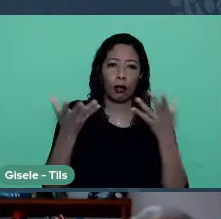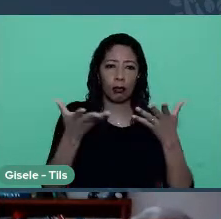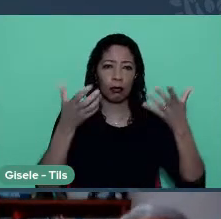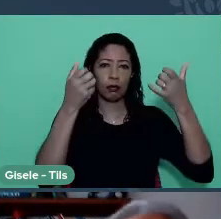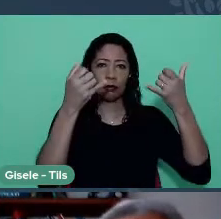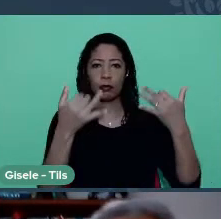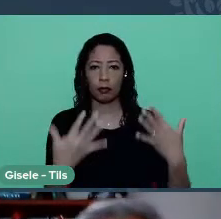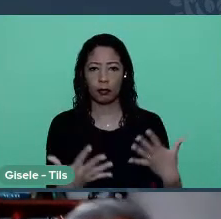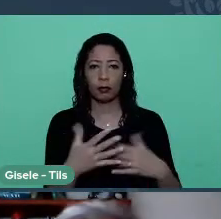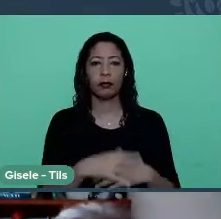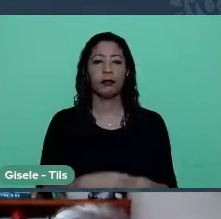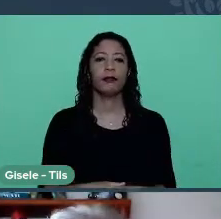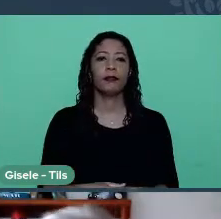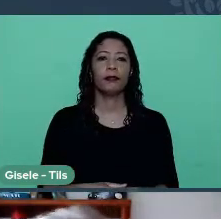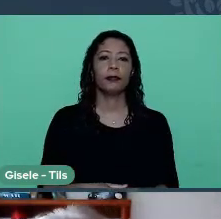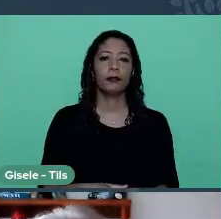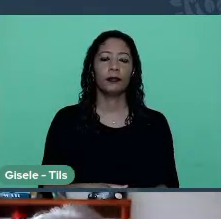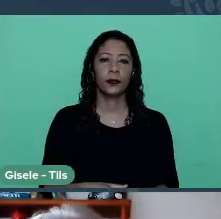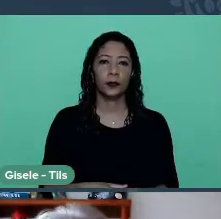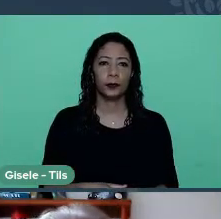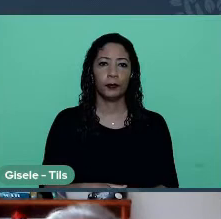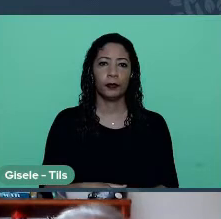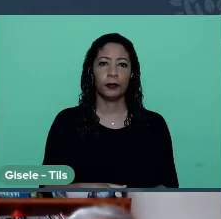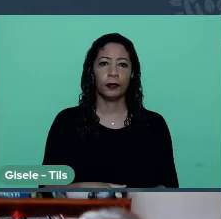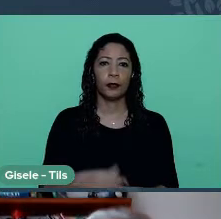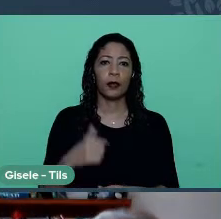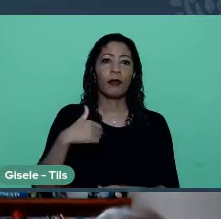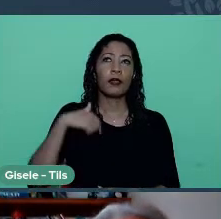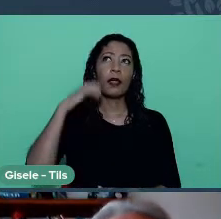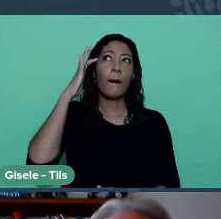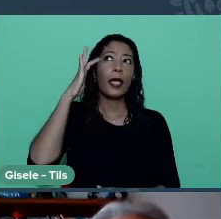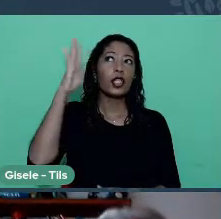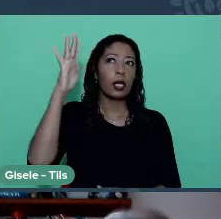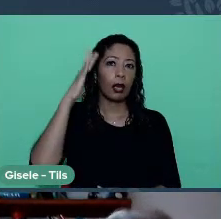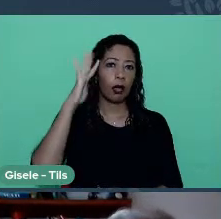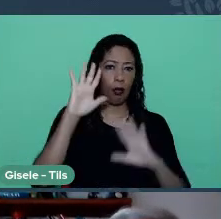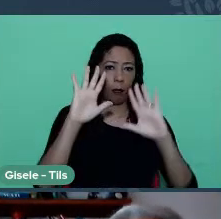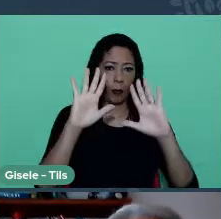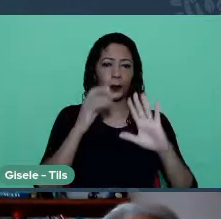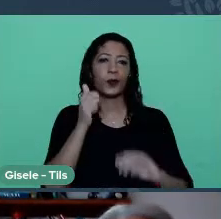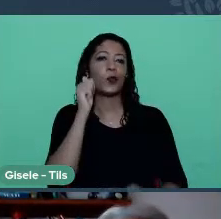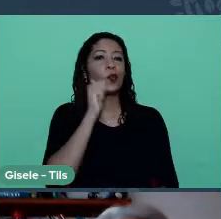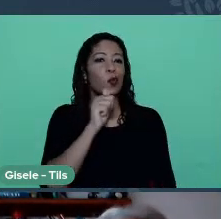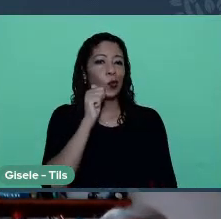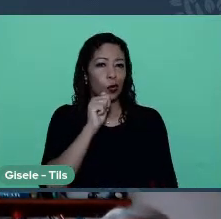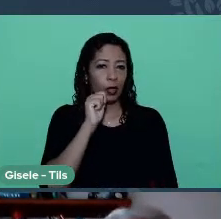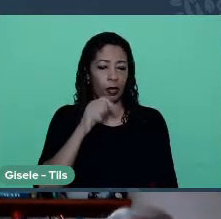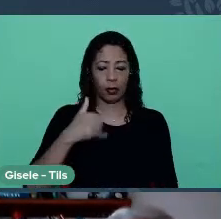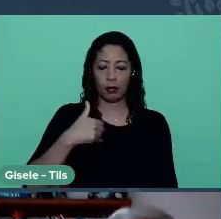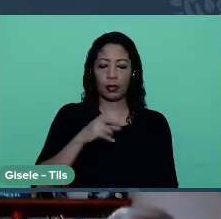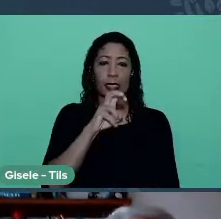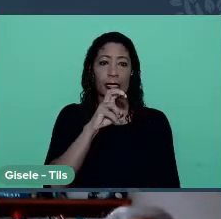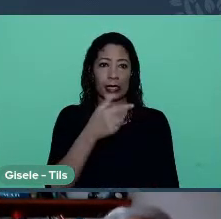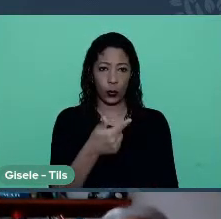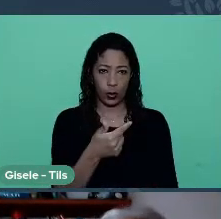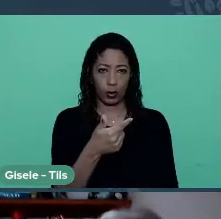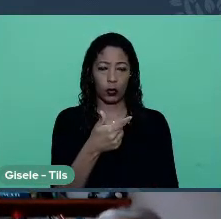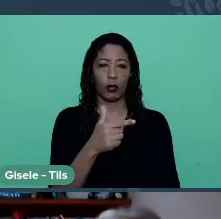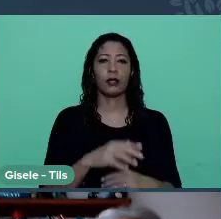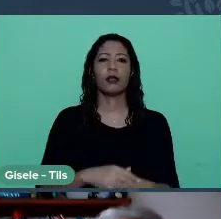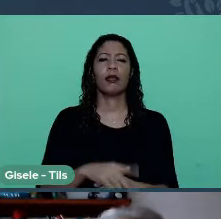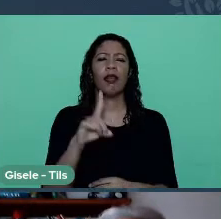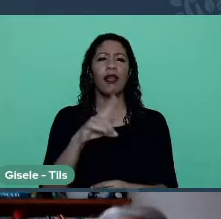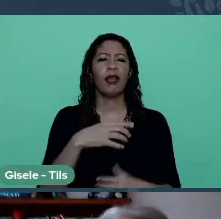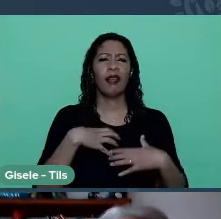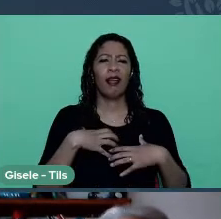Imagine esse quadro hipotético. Paciente feminina de 52 anos, queixa-se